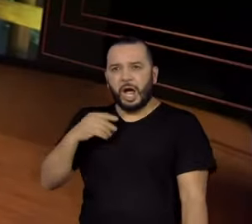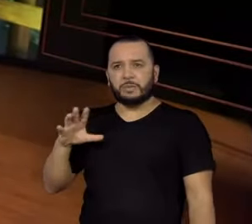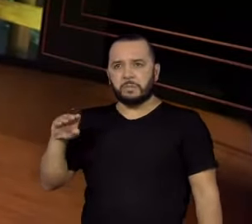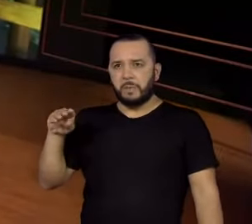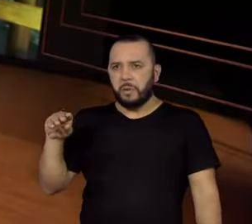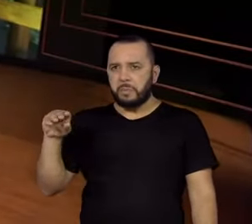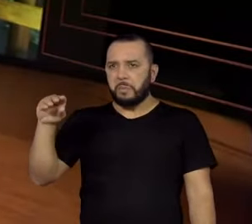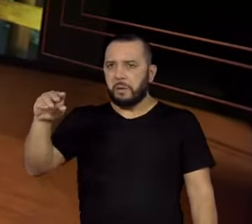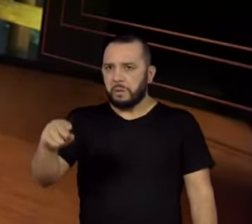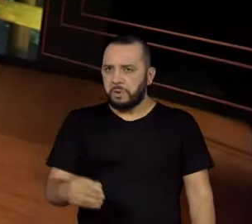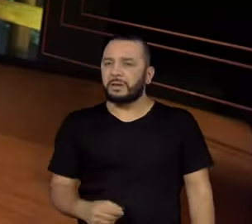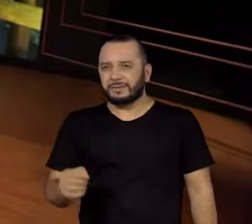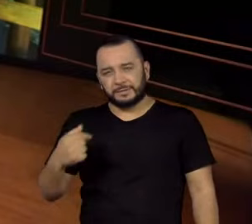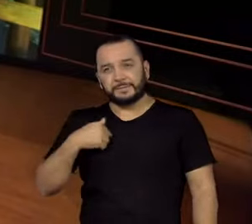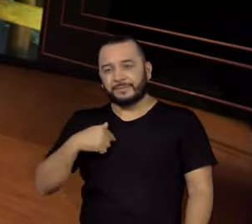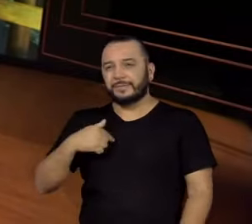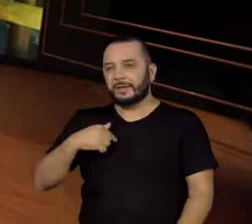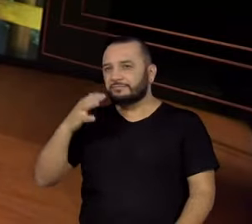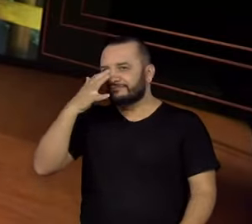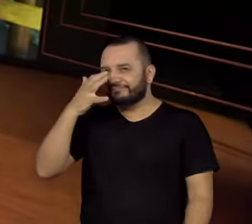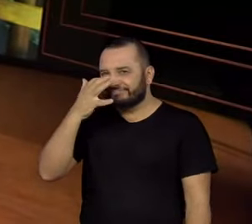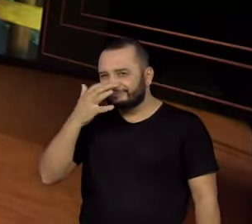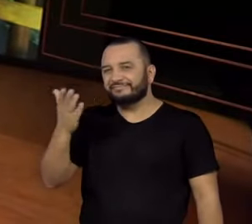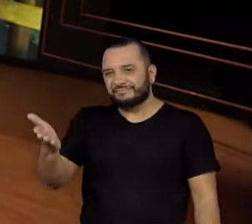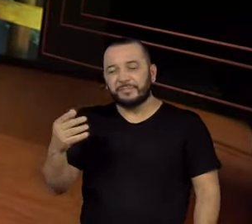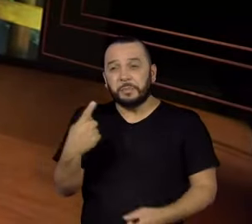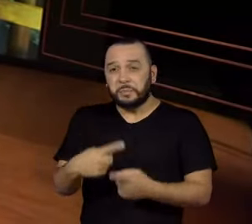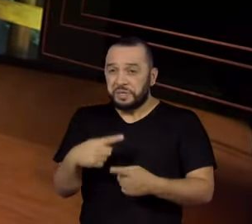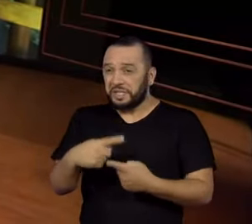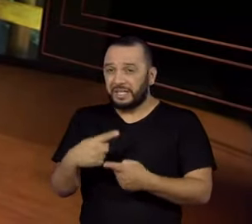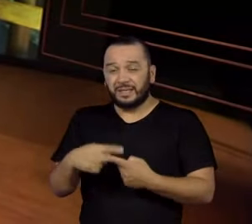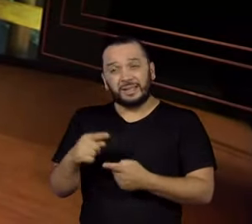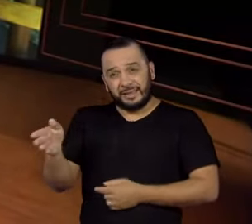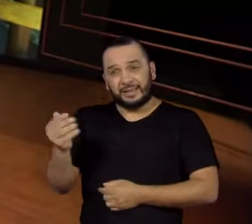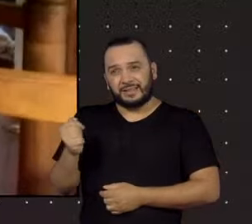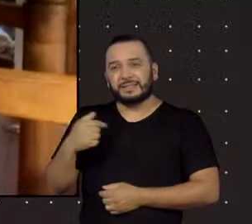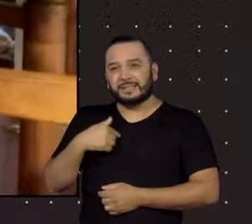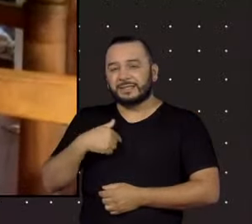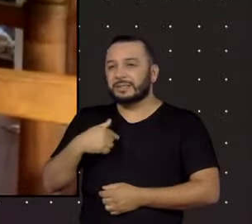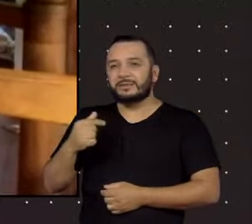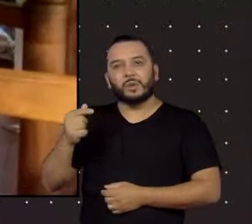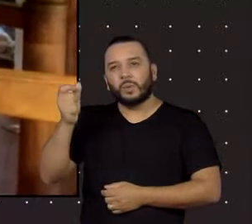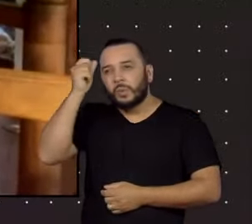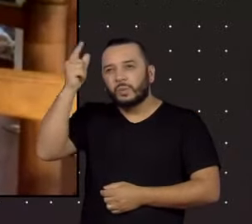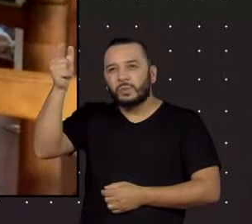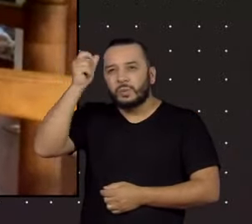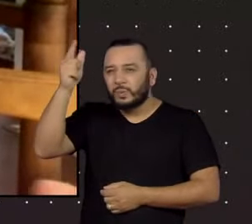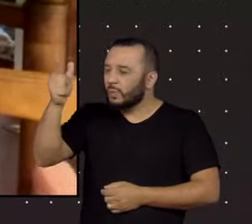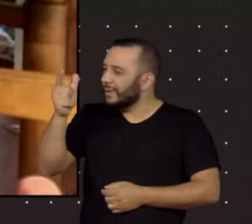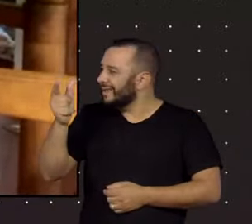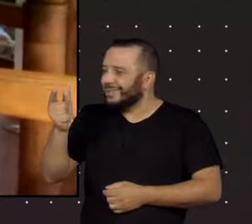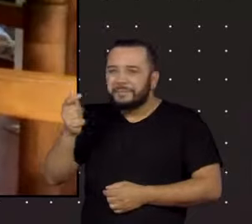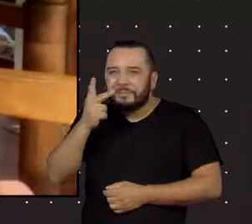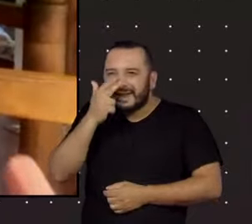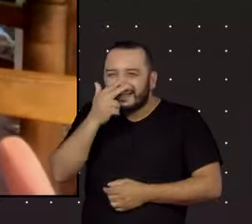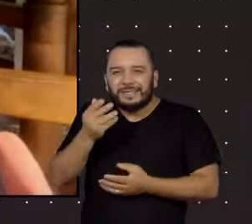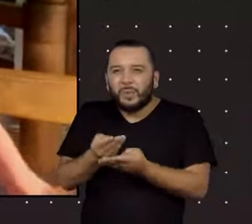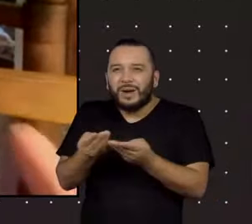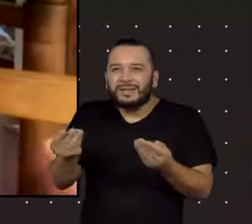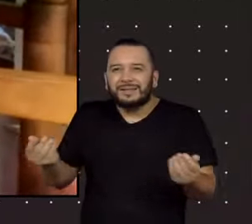Arlindo Cossilvo, tantos outros que eu aprendi a admirar, né? Porque realmente eles colocavam à disposição de uma cultura popular extremamente bem feita,